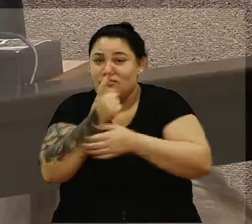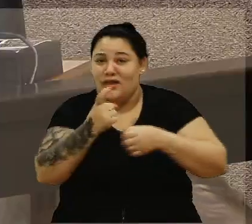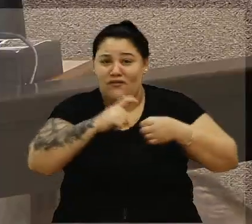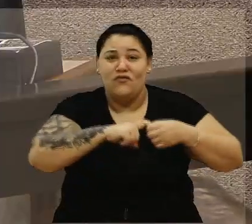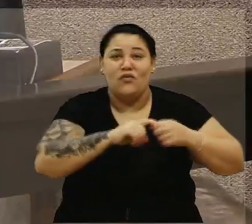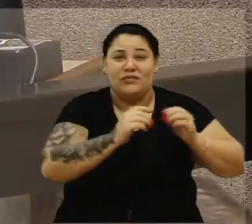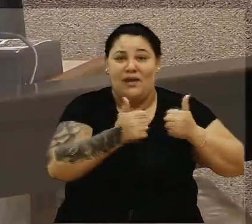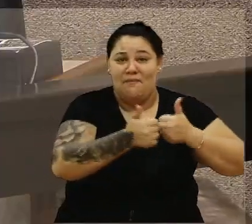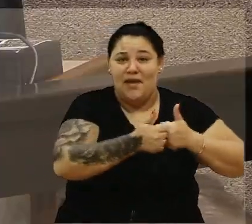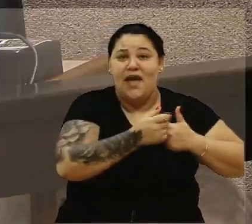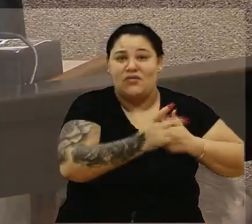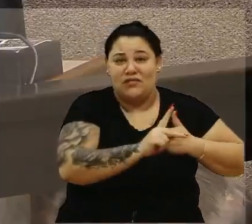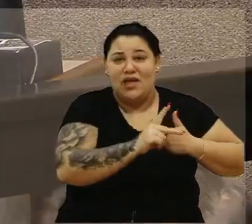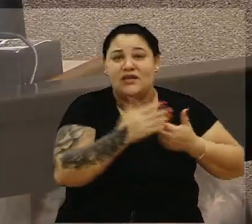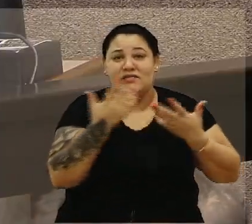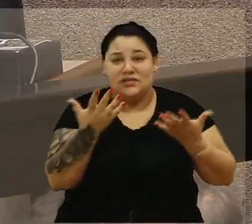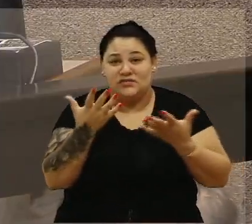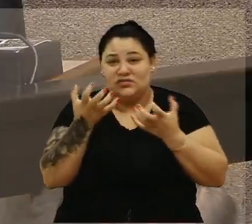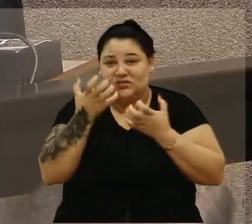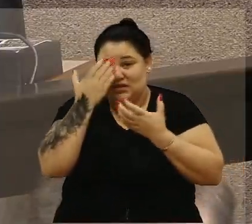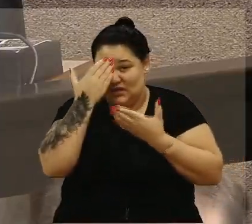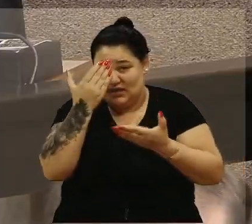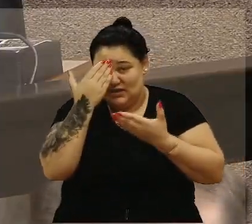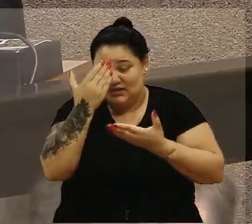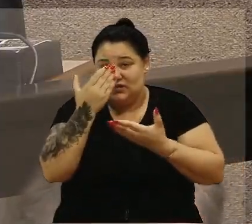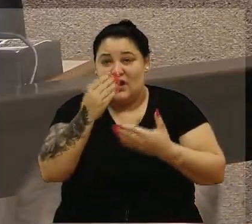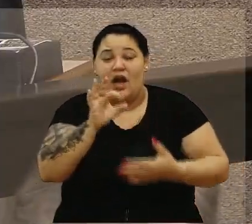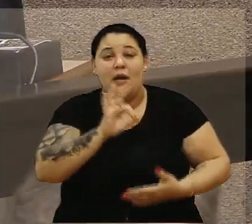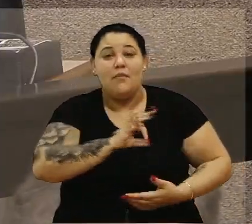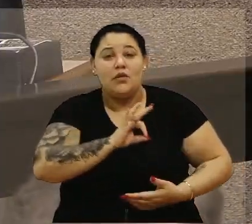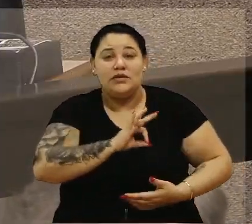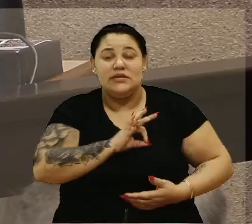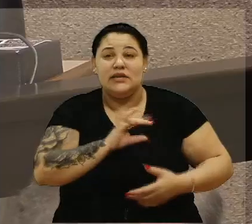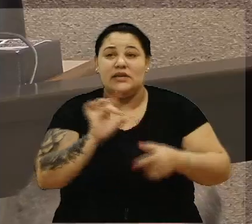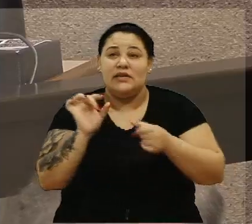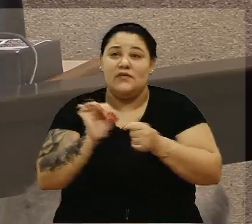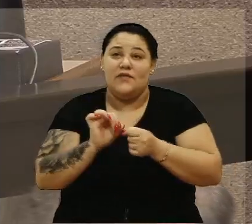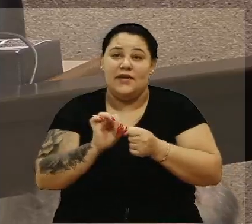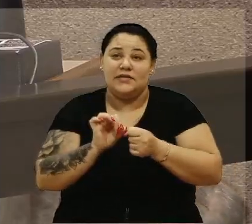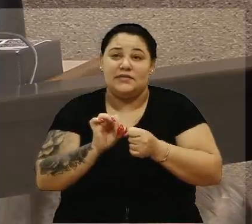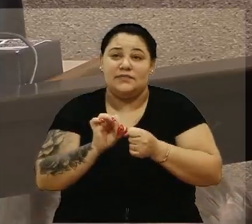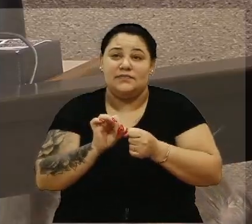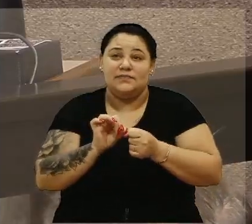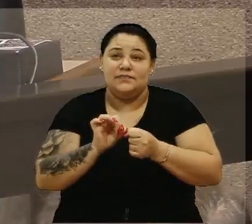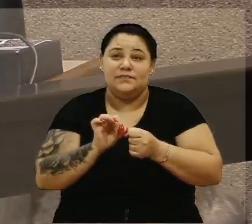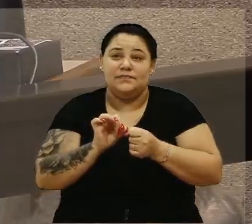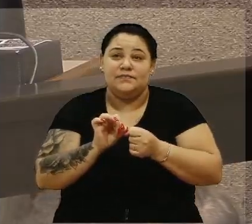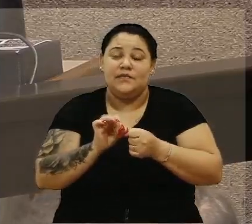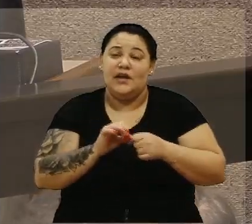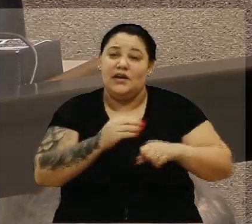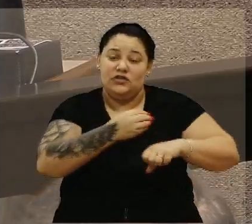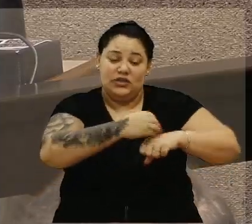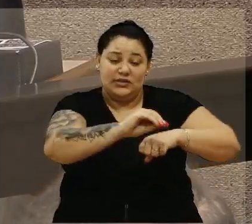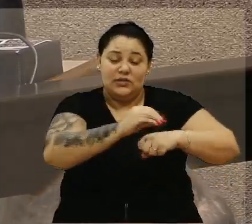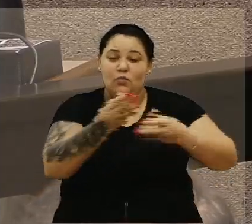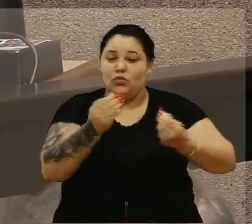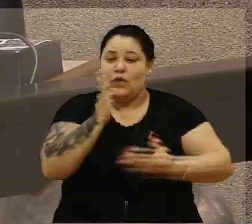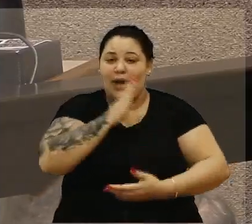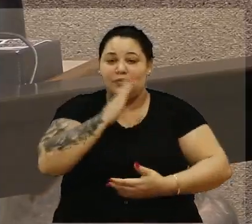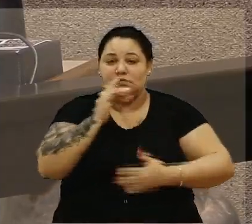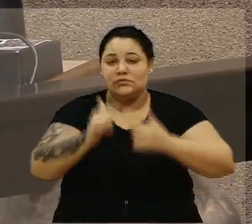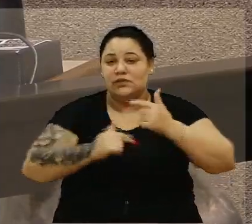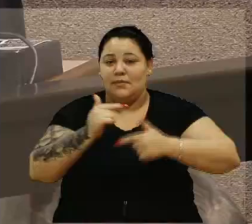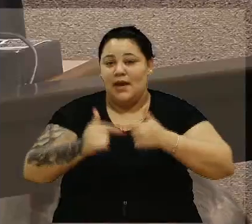Então, agradecemos à delegacia de polícia que fez essa proposição aí muito rápido